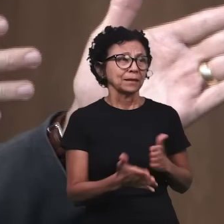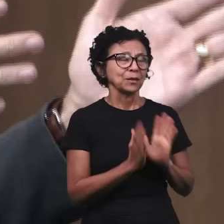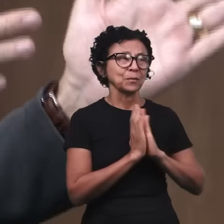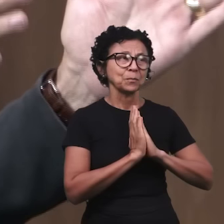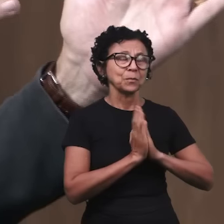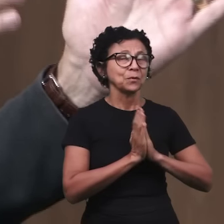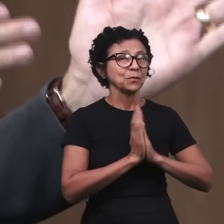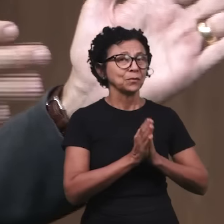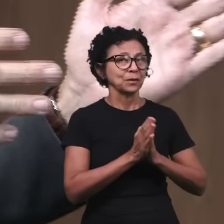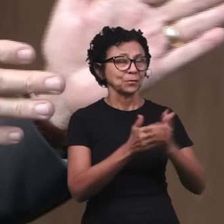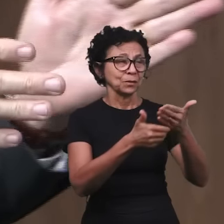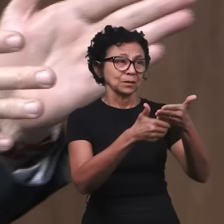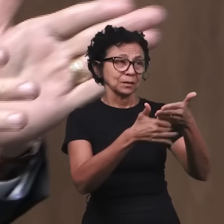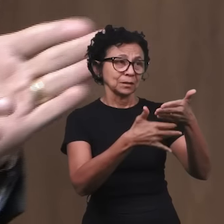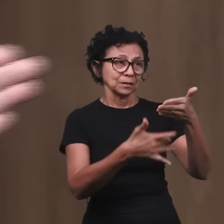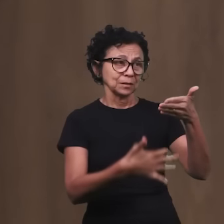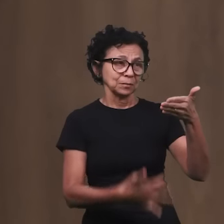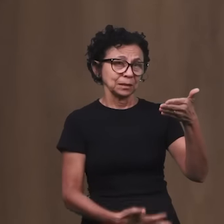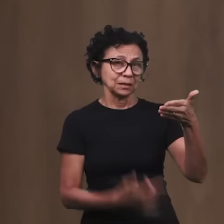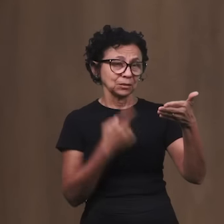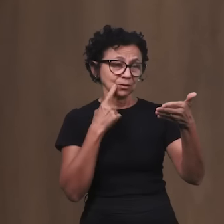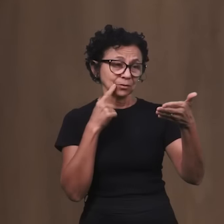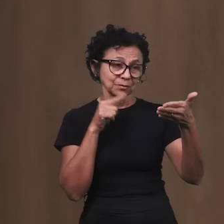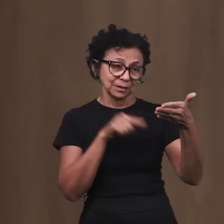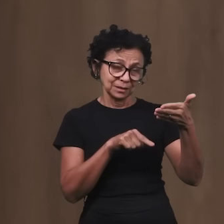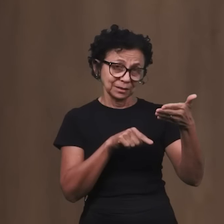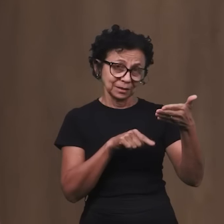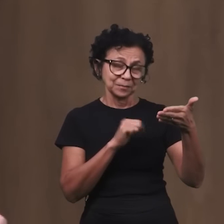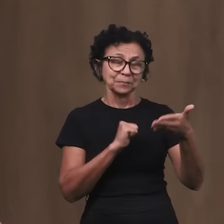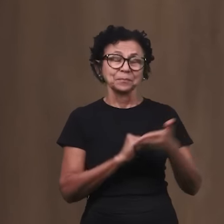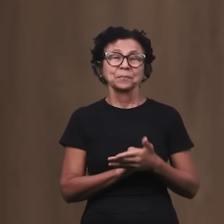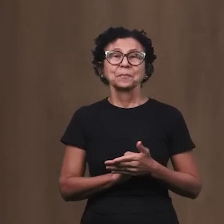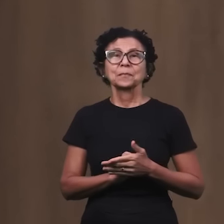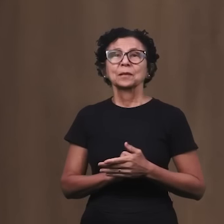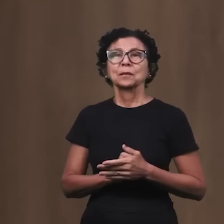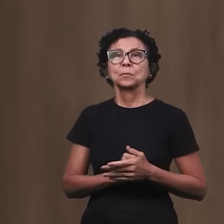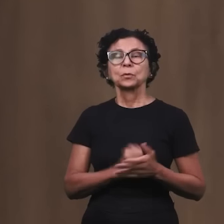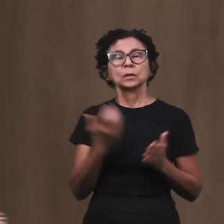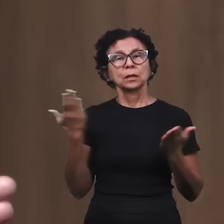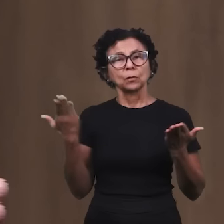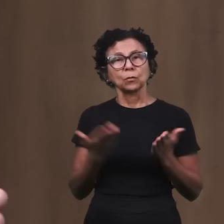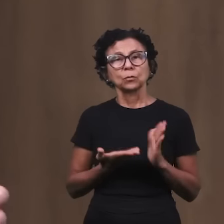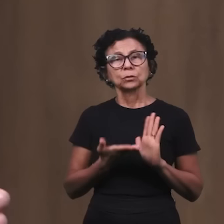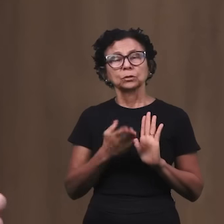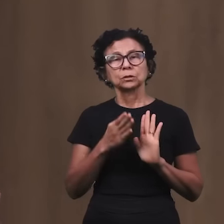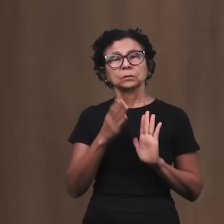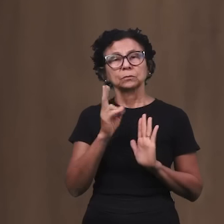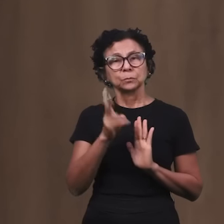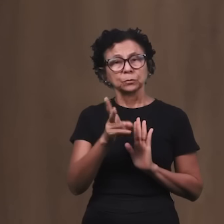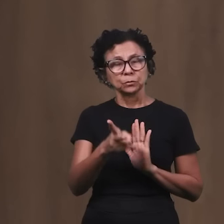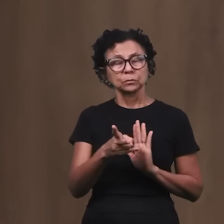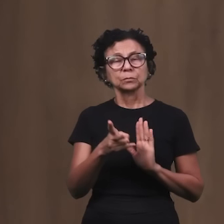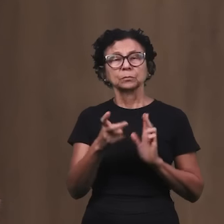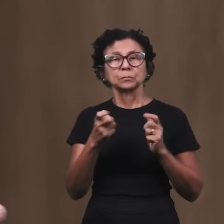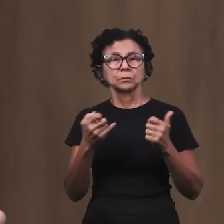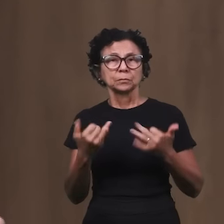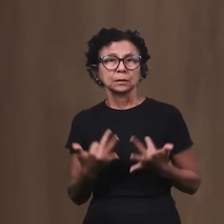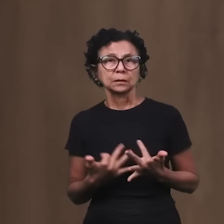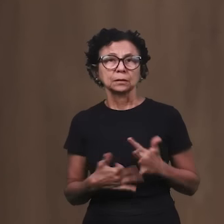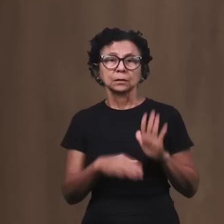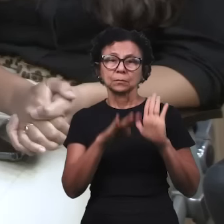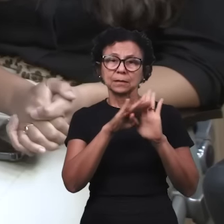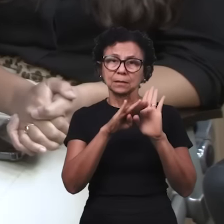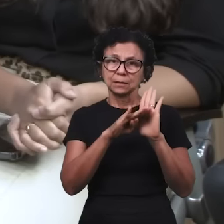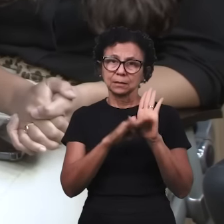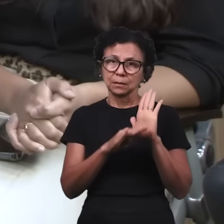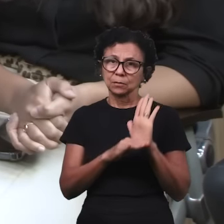programa para não perder, para dar essa sequência que nós estamos dando hoje aqui. Então, a odontologia, sim, ela é